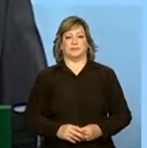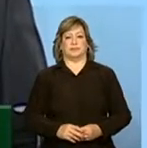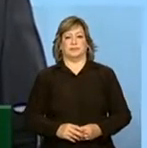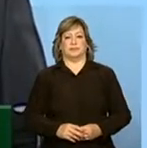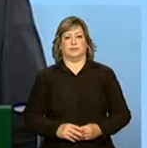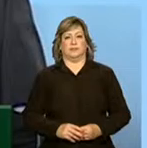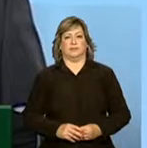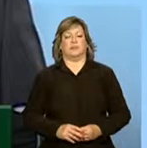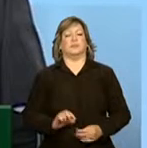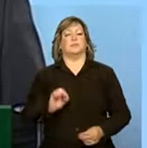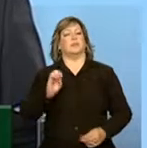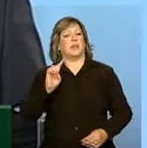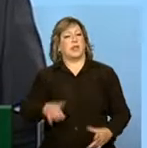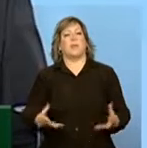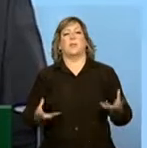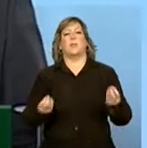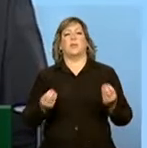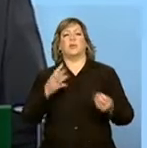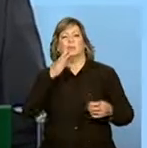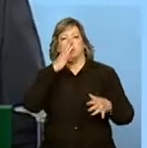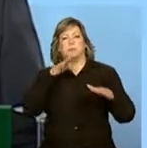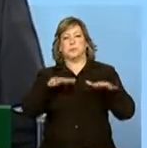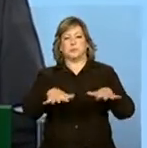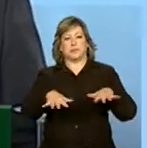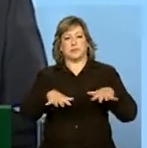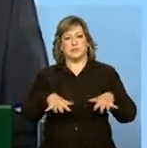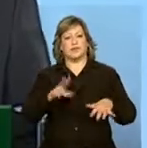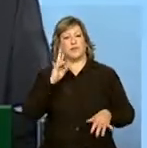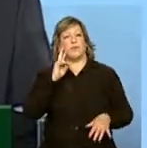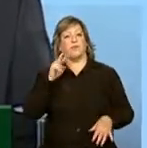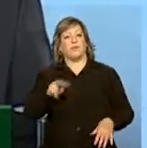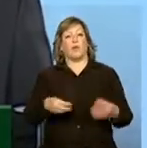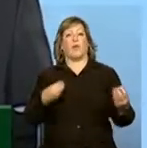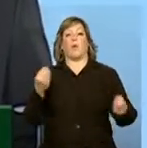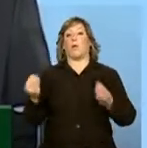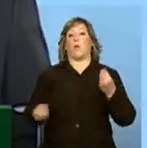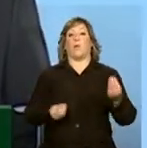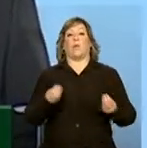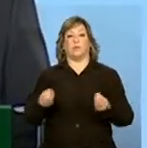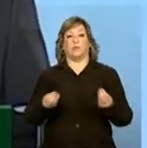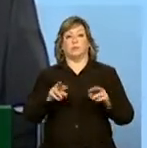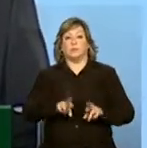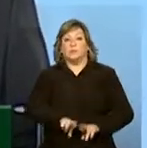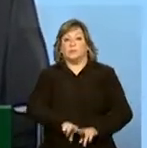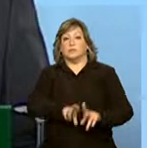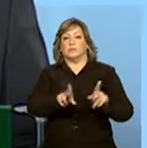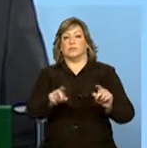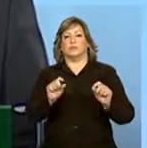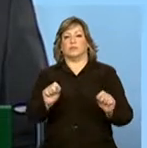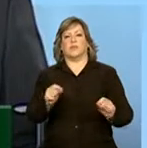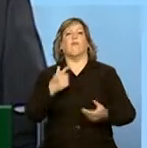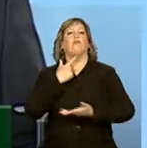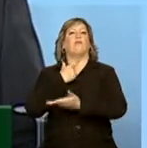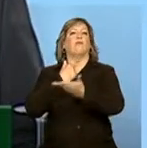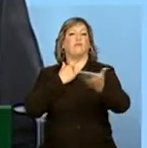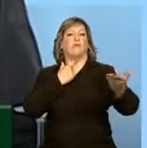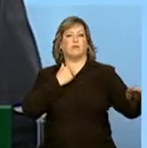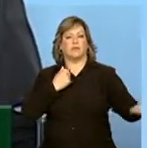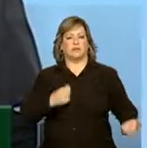É muito impressionante ver a convergência de vontades